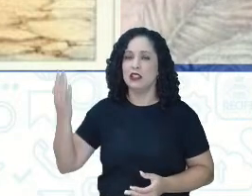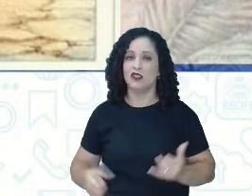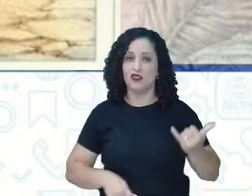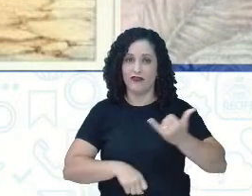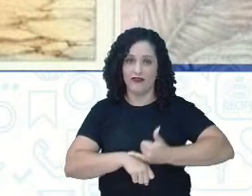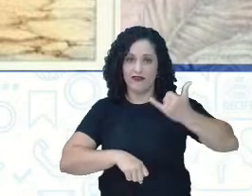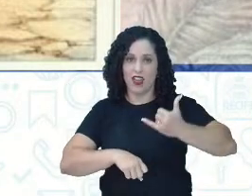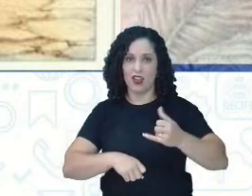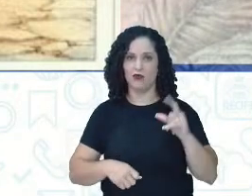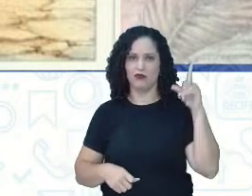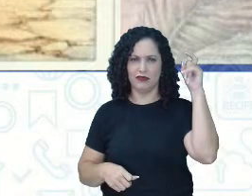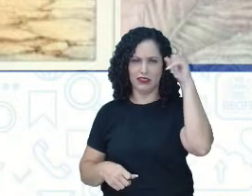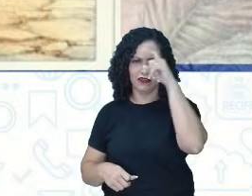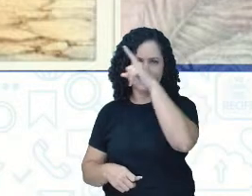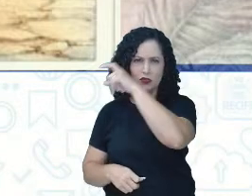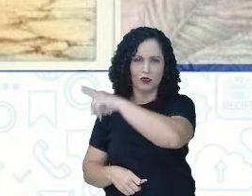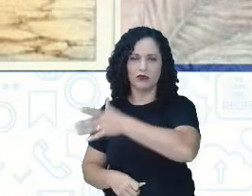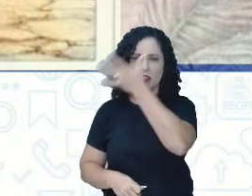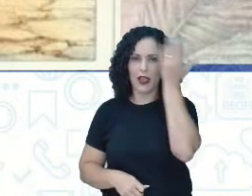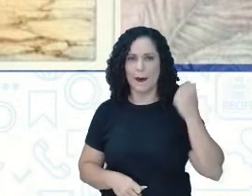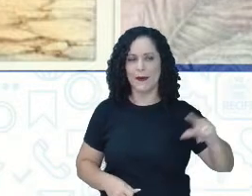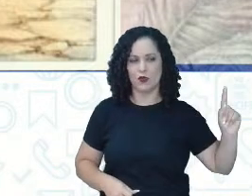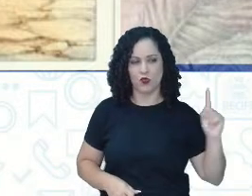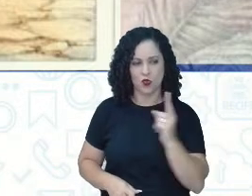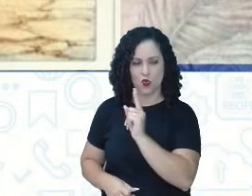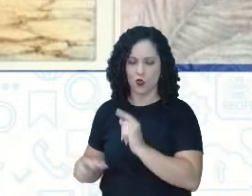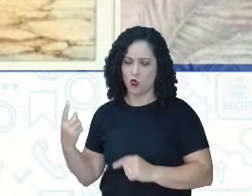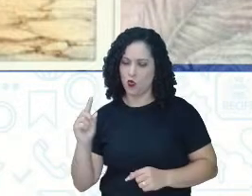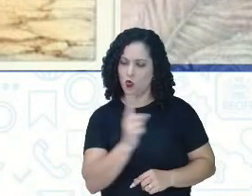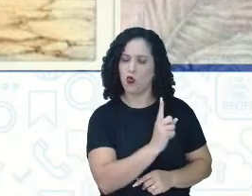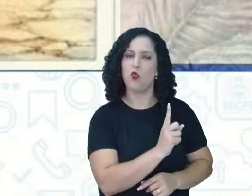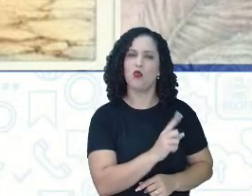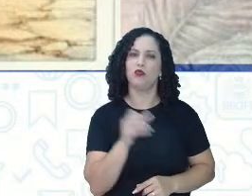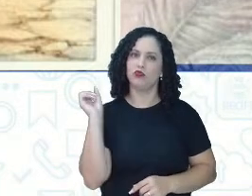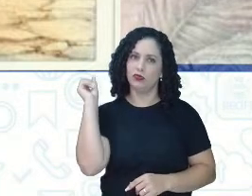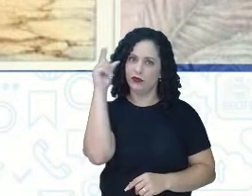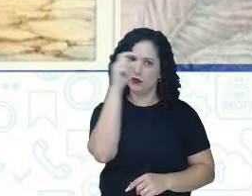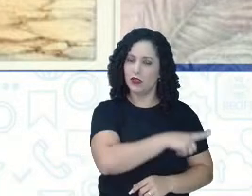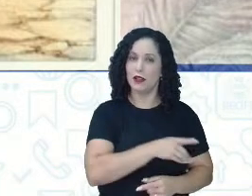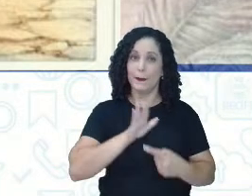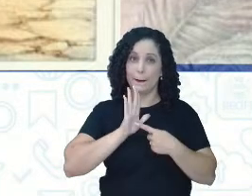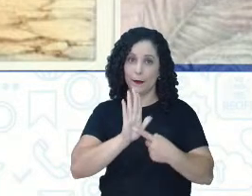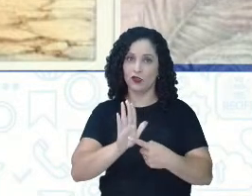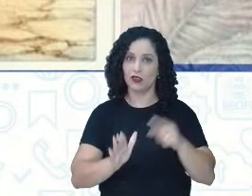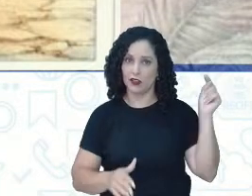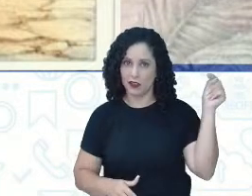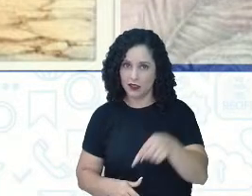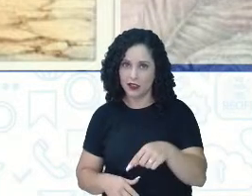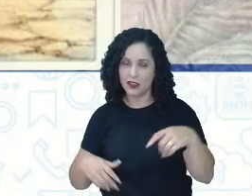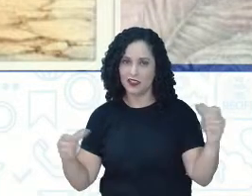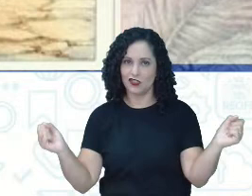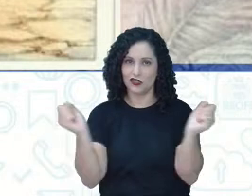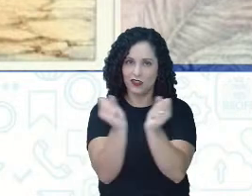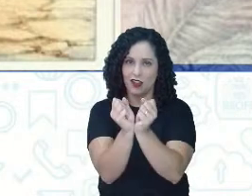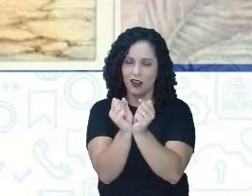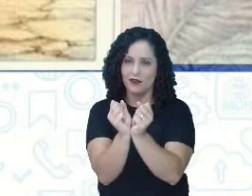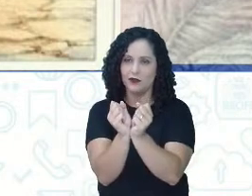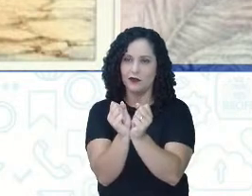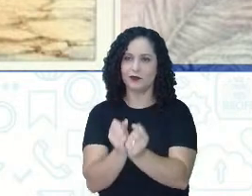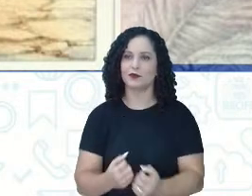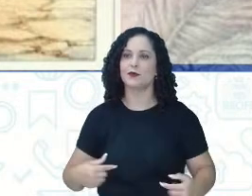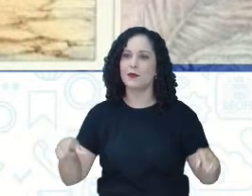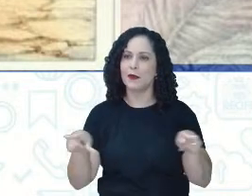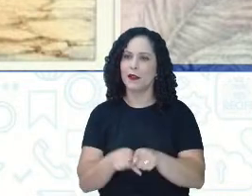só dificultavam, né, o trânsito dessas pessoas no dia a dia, denunciavam ali claramente que era um sujeito propício à fuga, assim